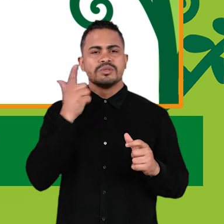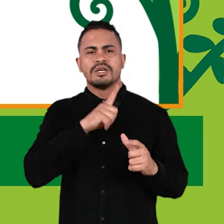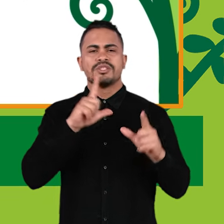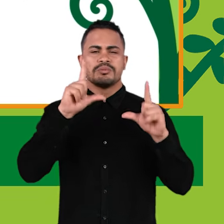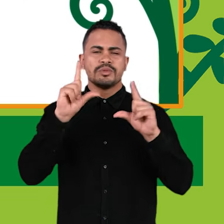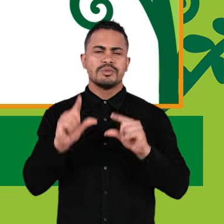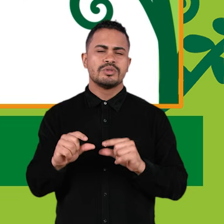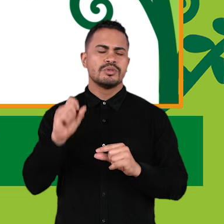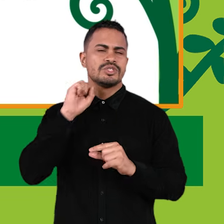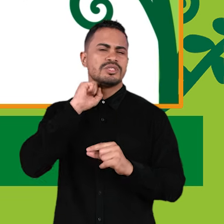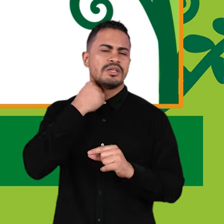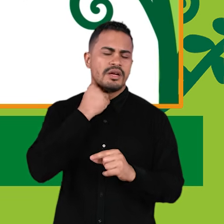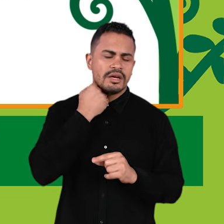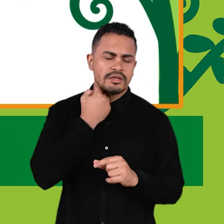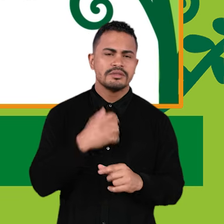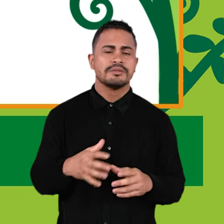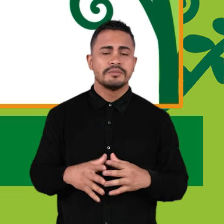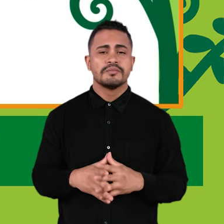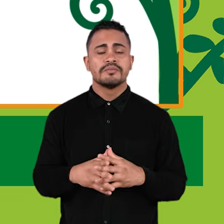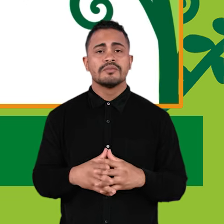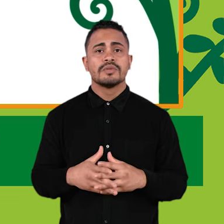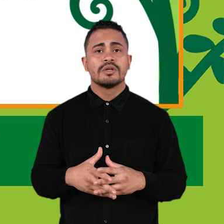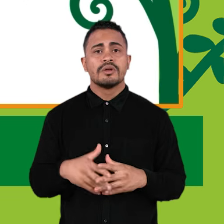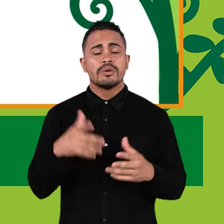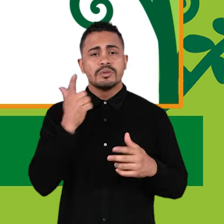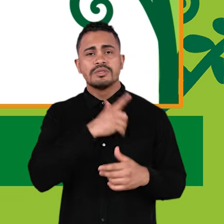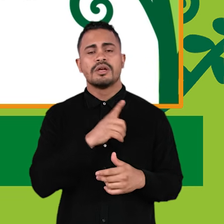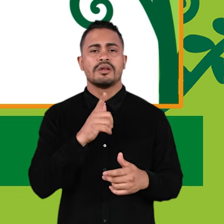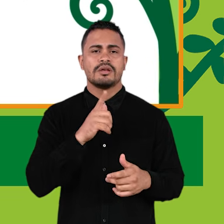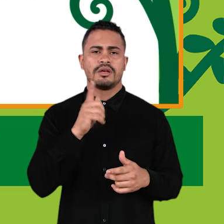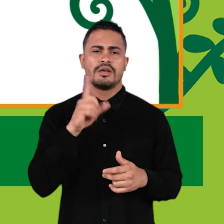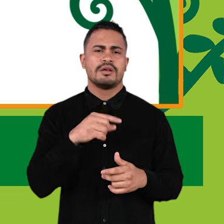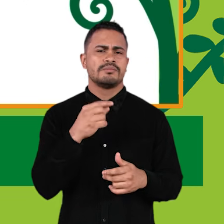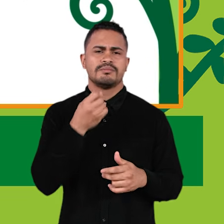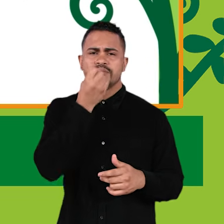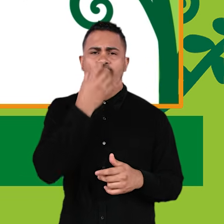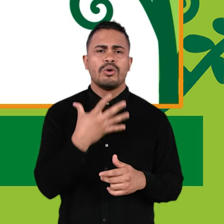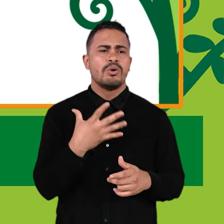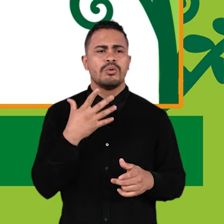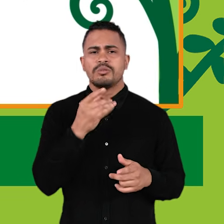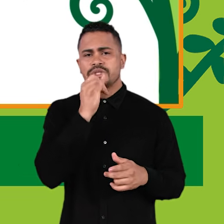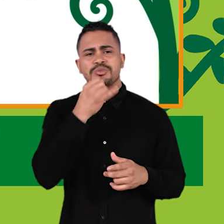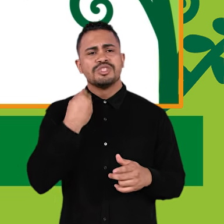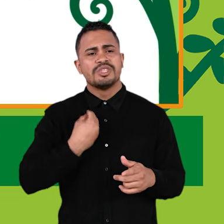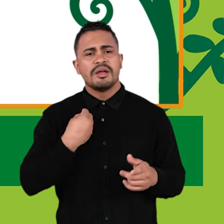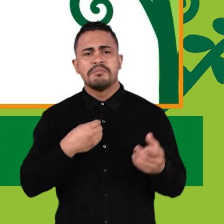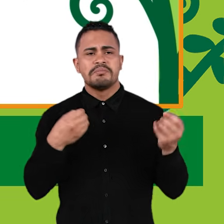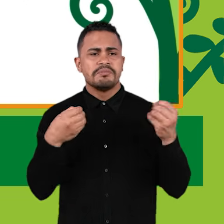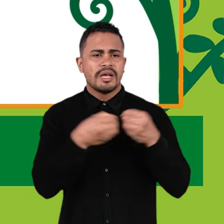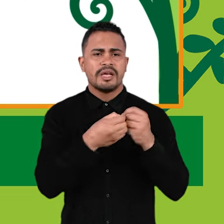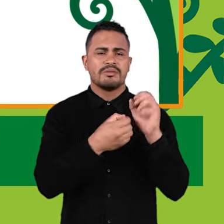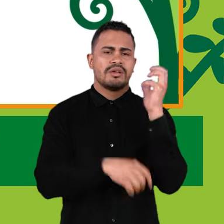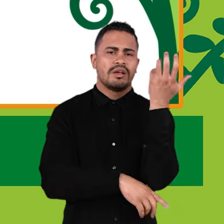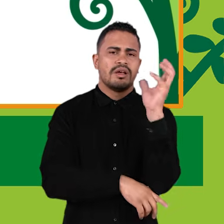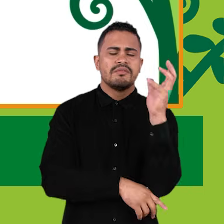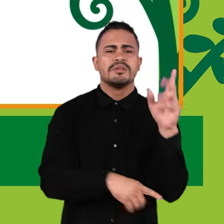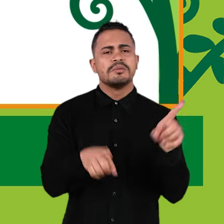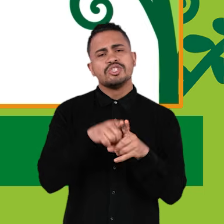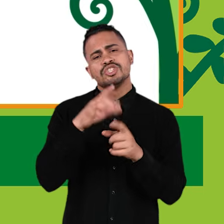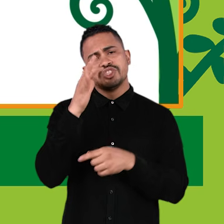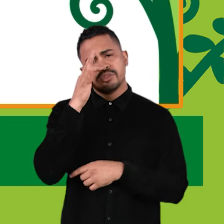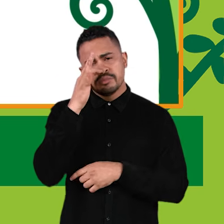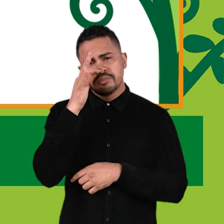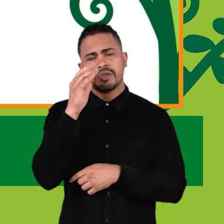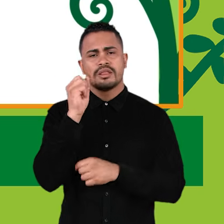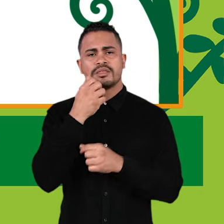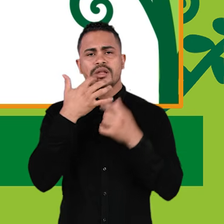reduz bastante o nível de cortisol, então você já vai ter ali uma vantagem enorme só em estar perto e admirando, né, a